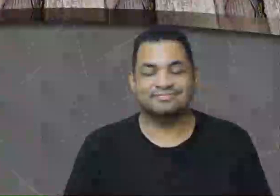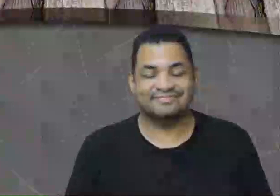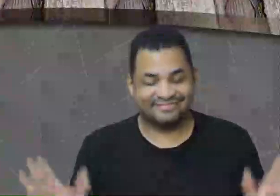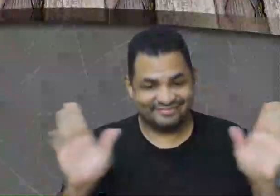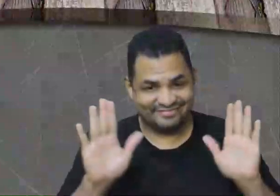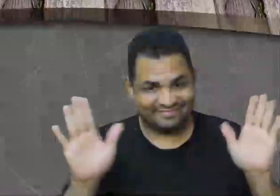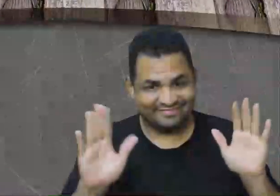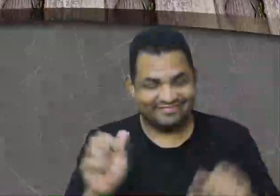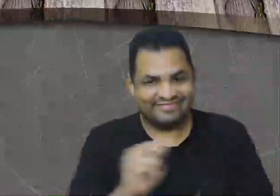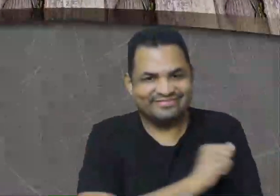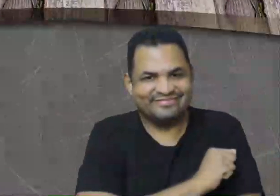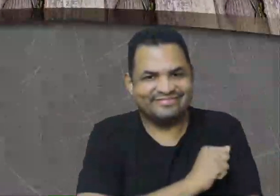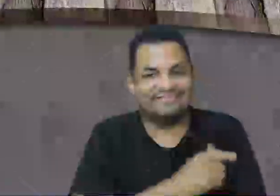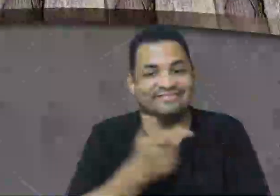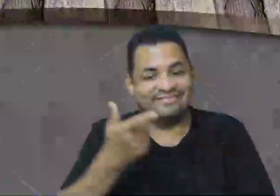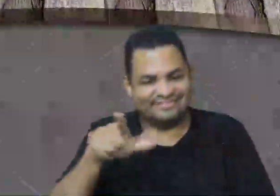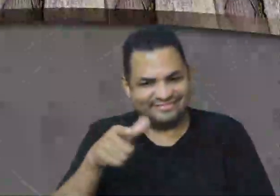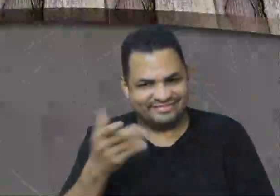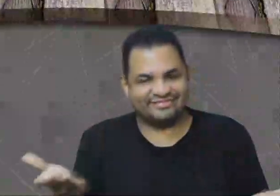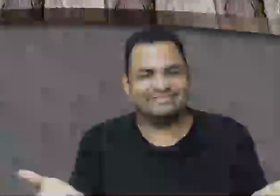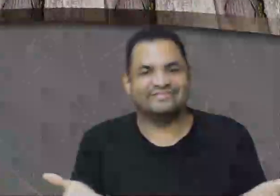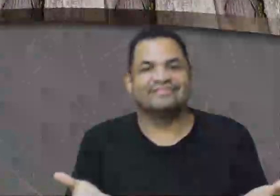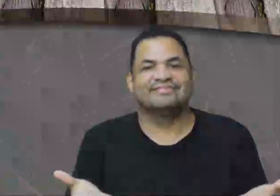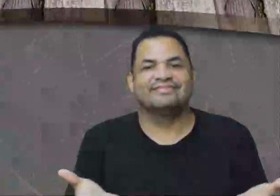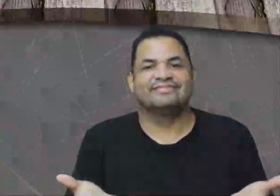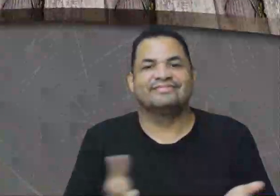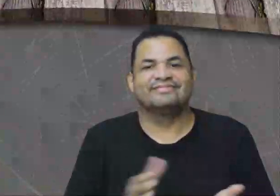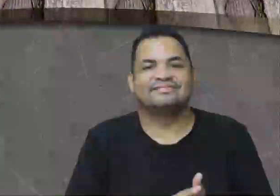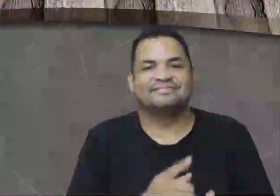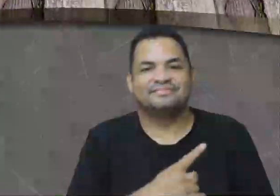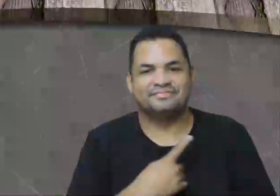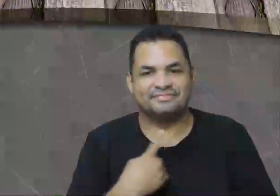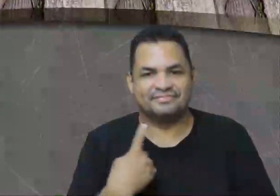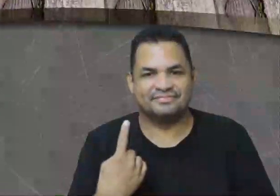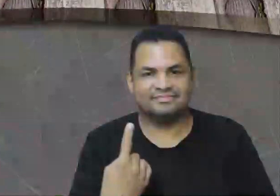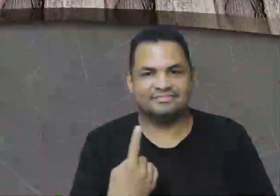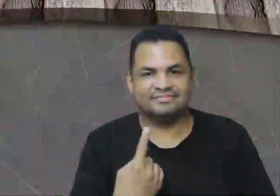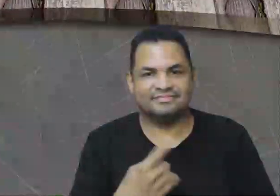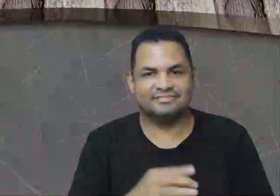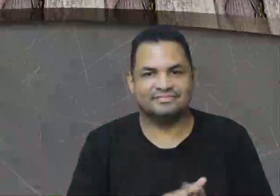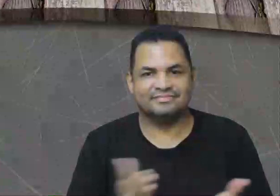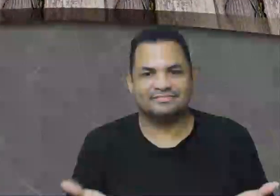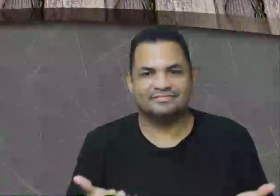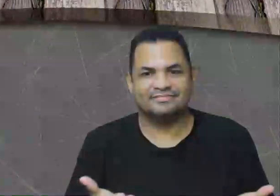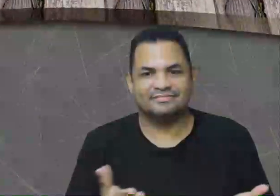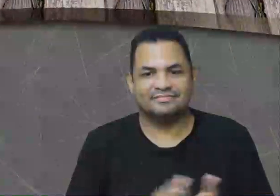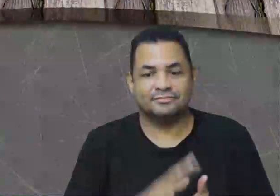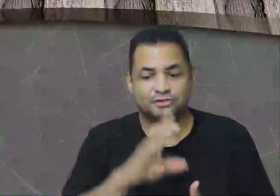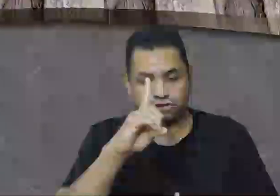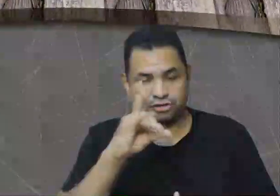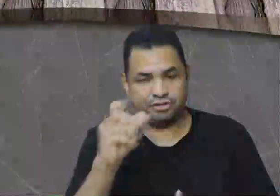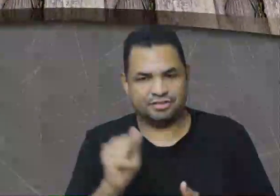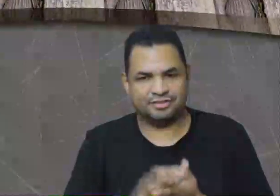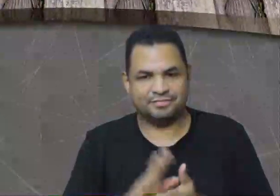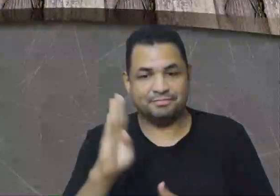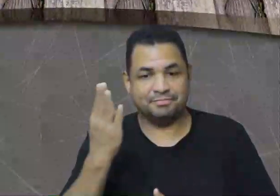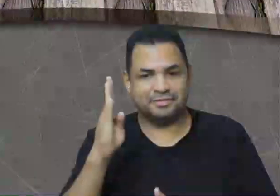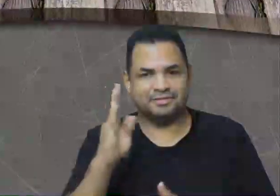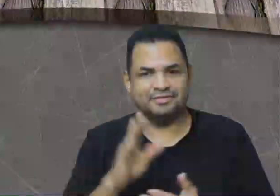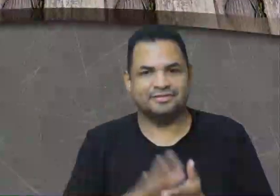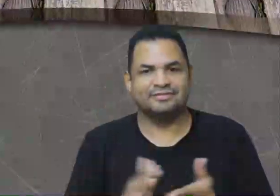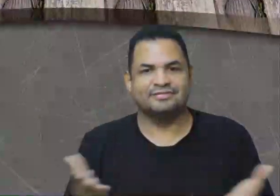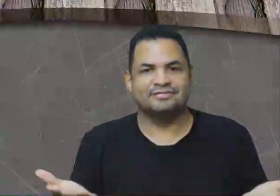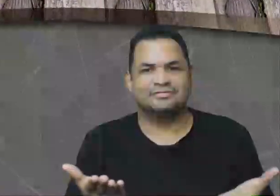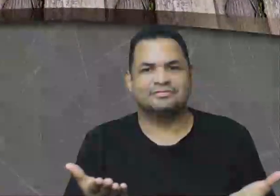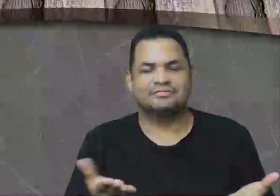Olá, meus alunos, mais uma vez aqui com vocês, nosso glorioso dia de biologia, né? Biologia,